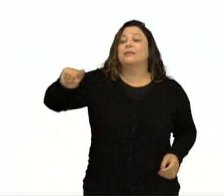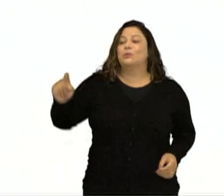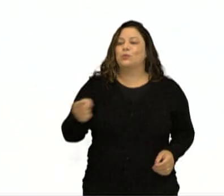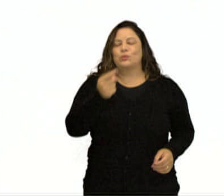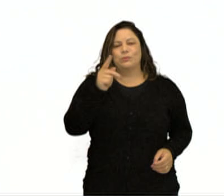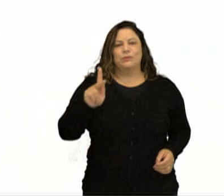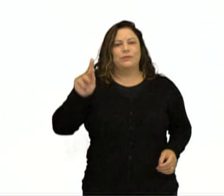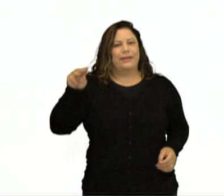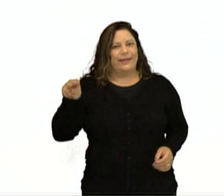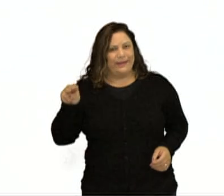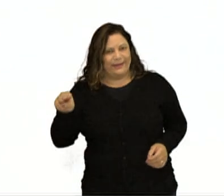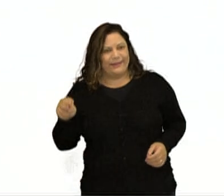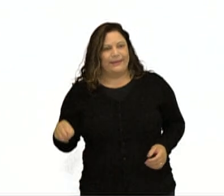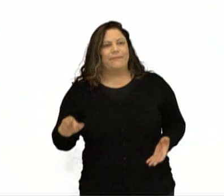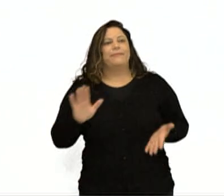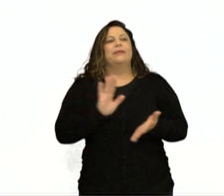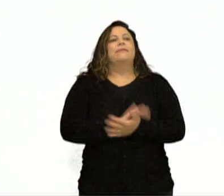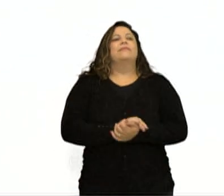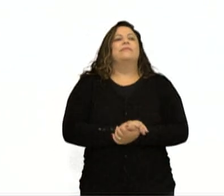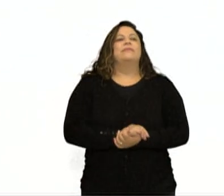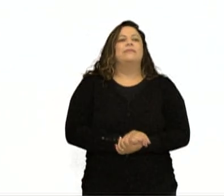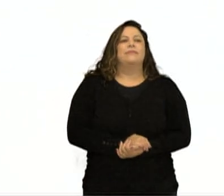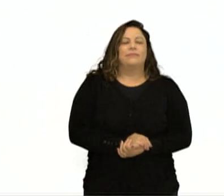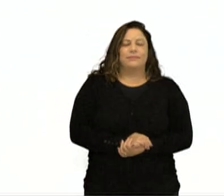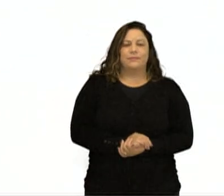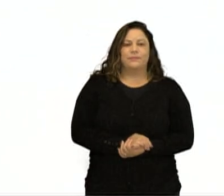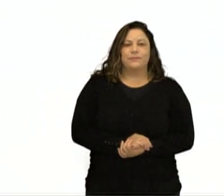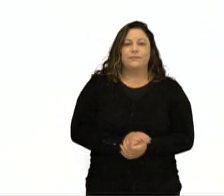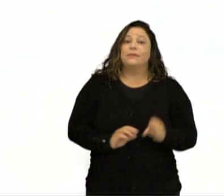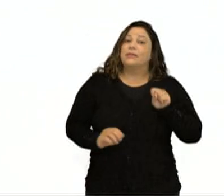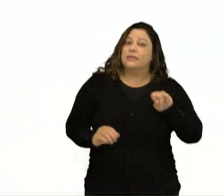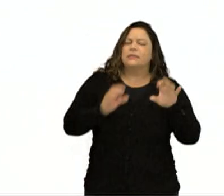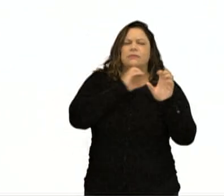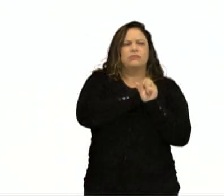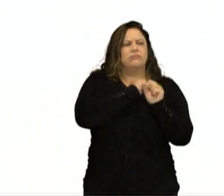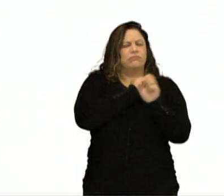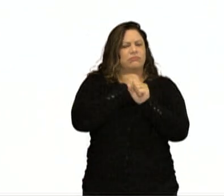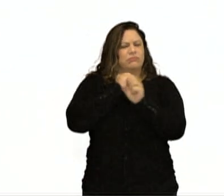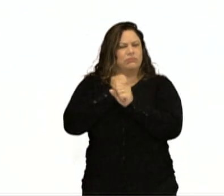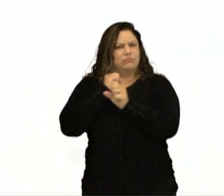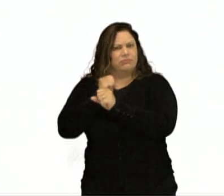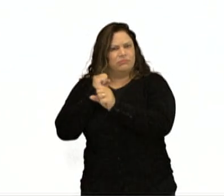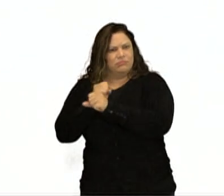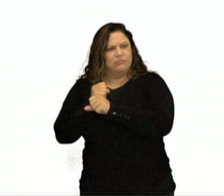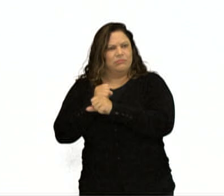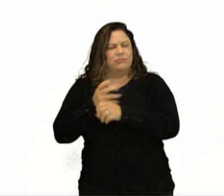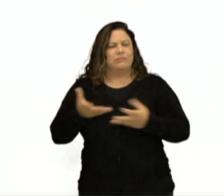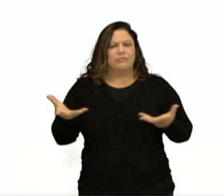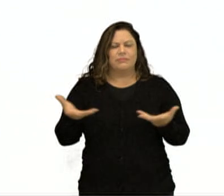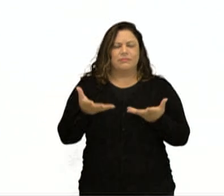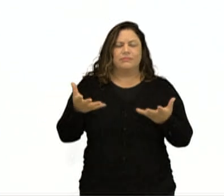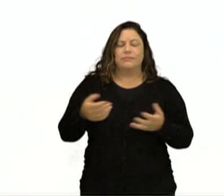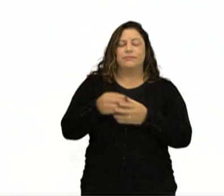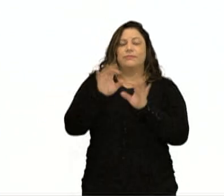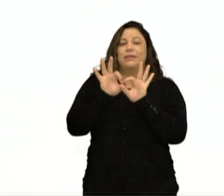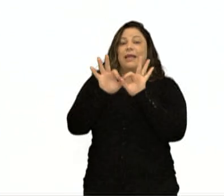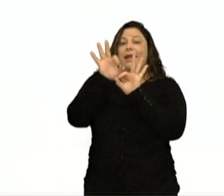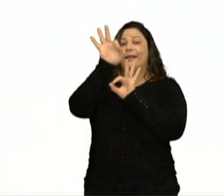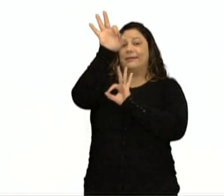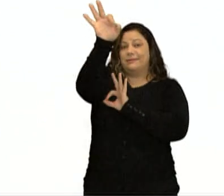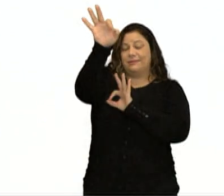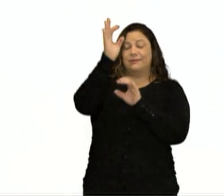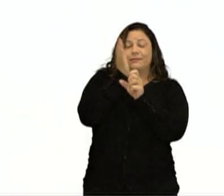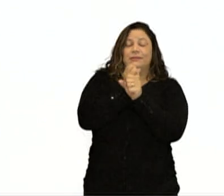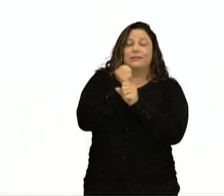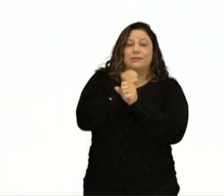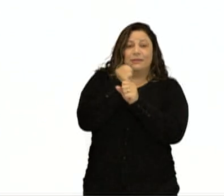por segundo. Pessoal, se você fizer, né, um cálculo, você chega que a velocidade da luz, a distância que corresponde a